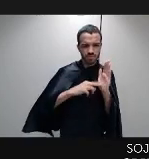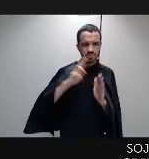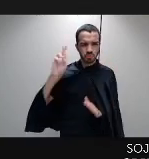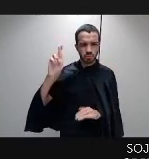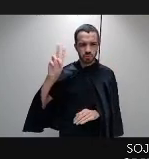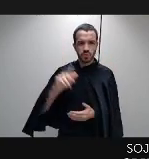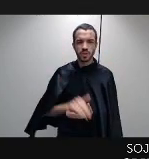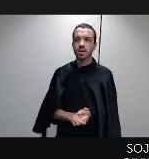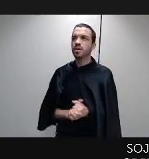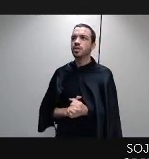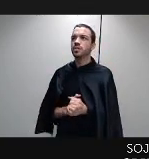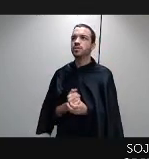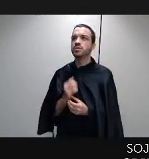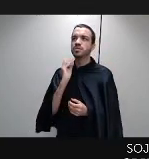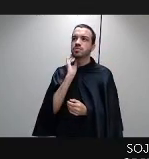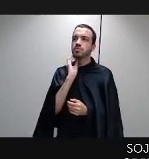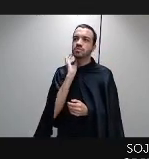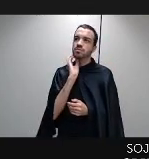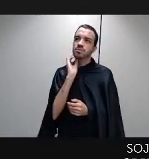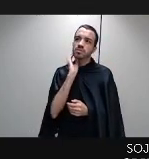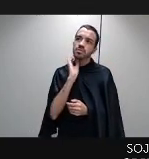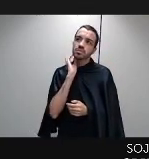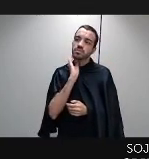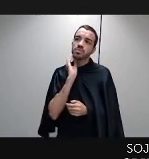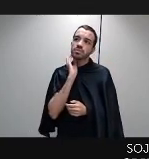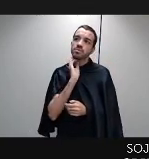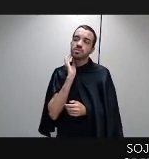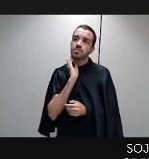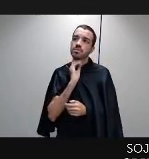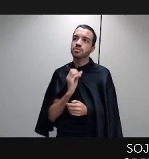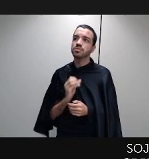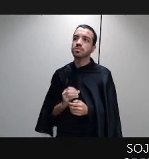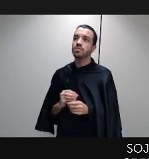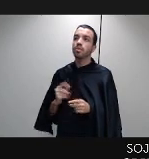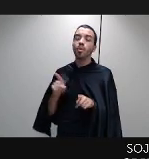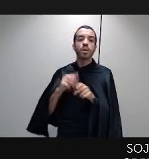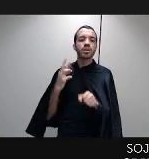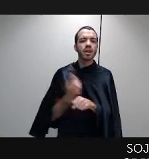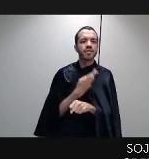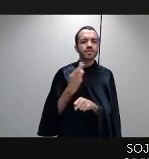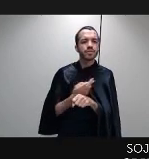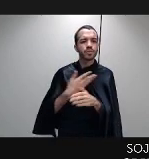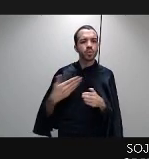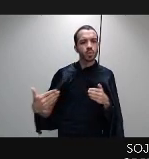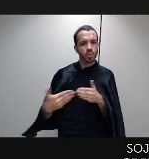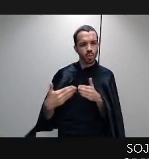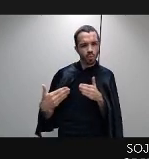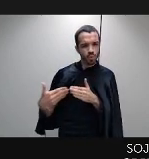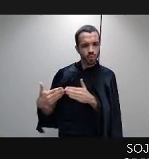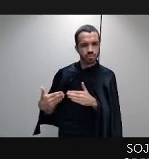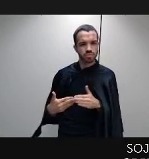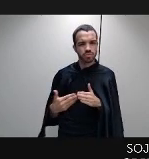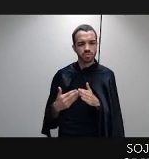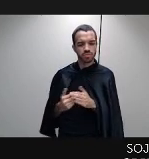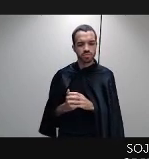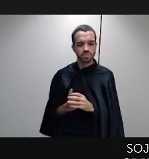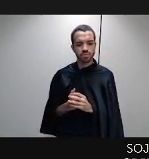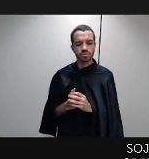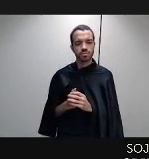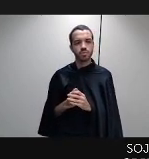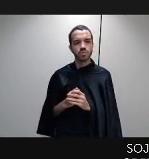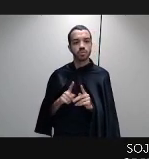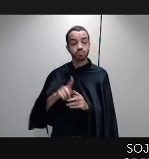parcial provimento ao recurso especial reformando acordo o recorrido para determinar o processamento